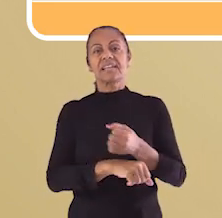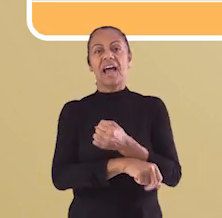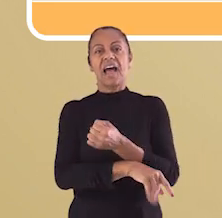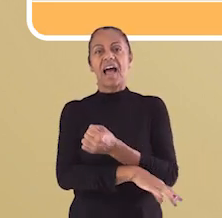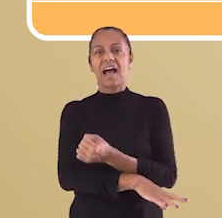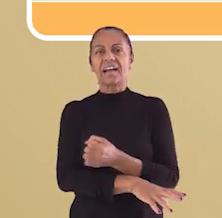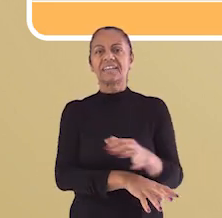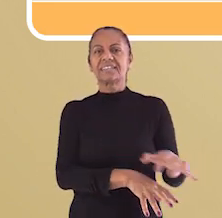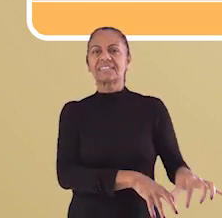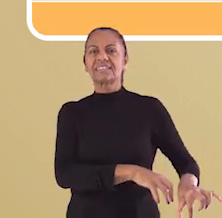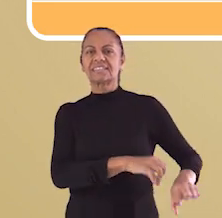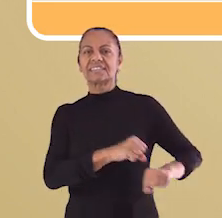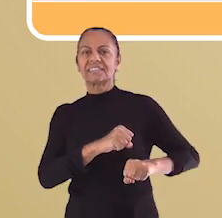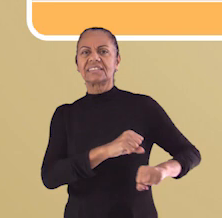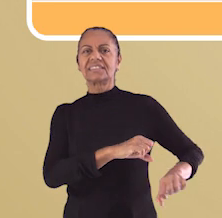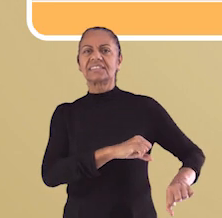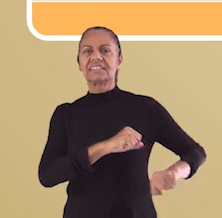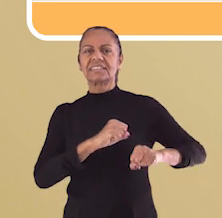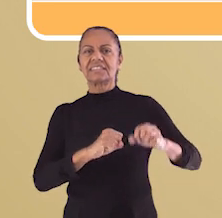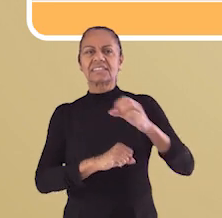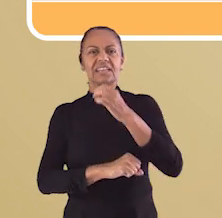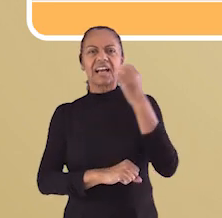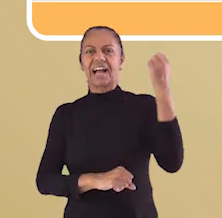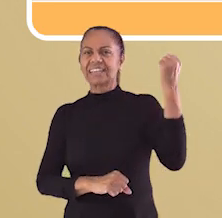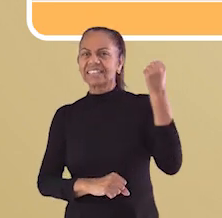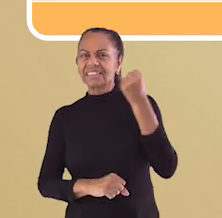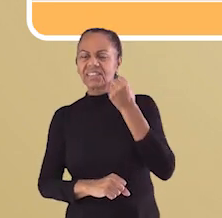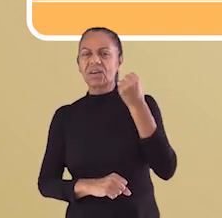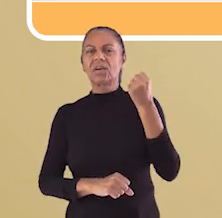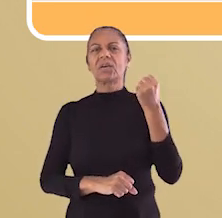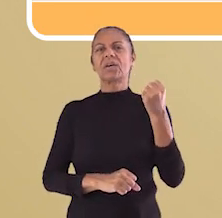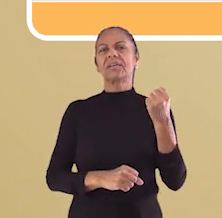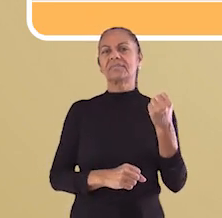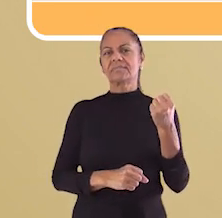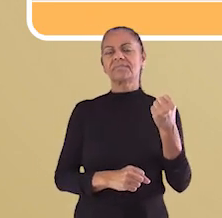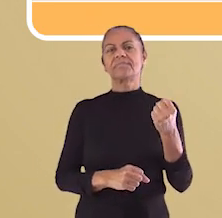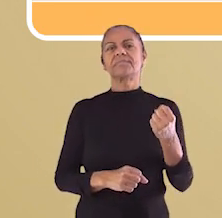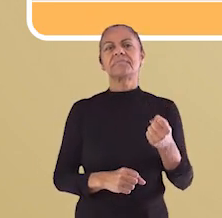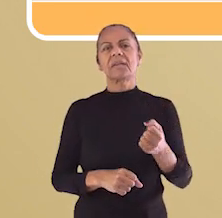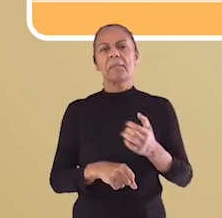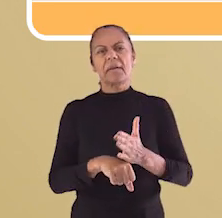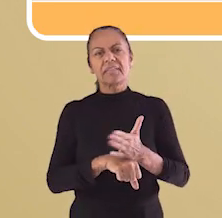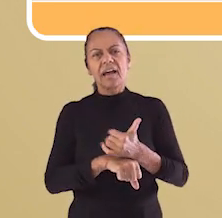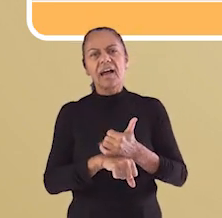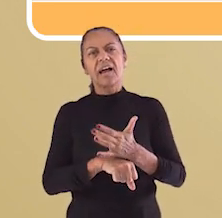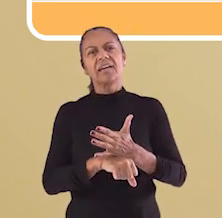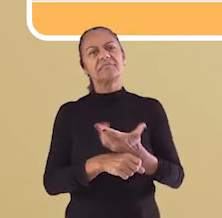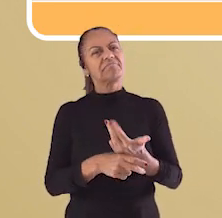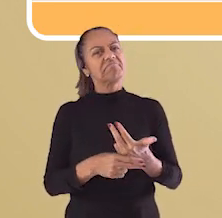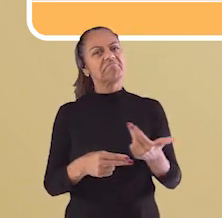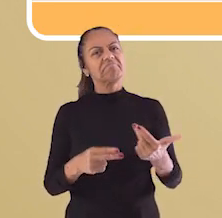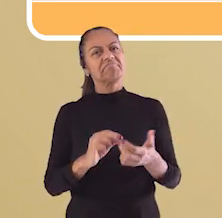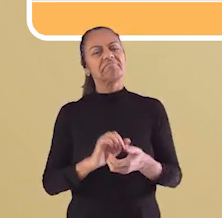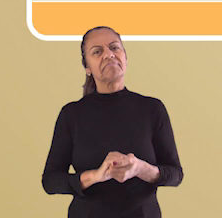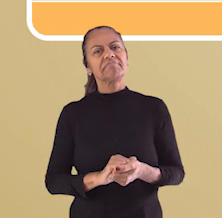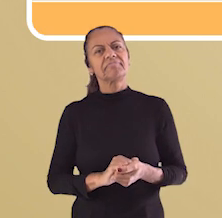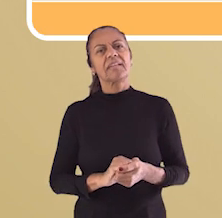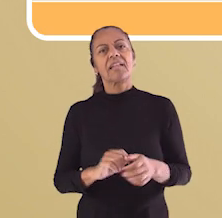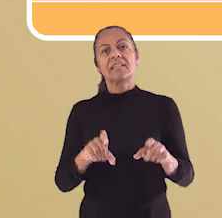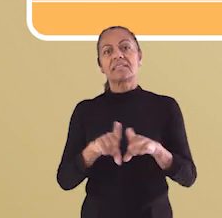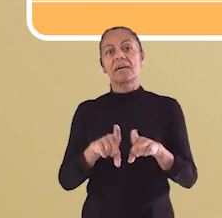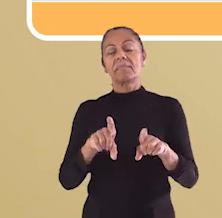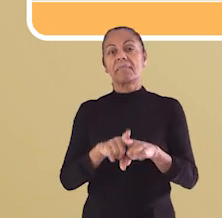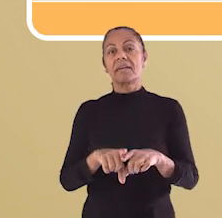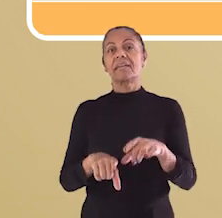para baixo, que é para onde as raízes precisam crescer. Então, esse tipo de plantas, cenoura, beterraba, batata, ideal lua minguante,